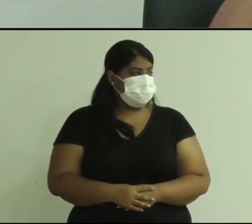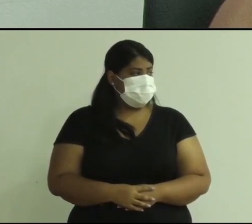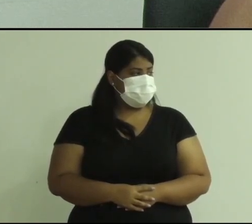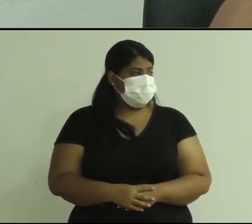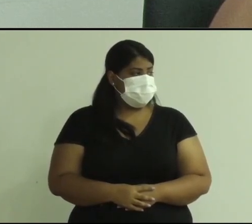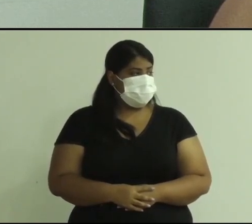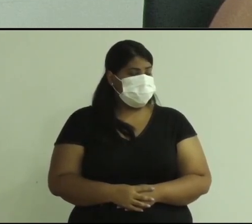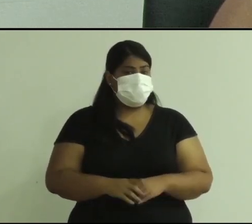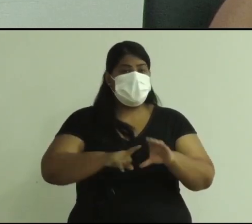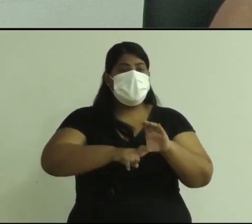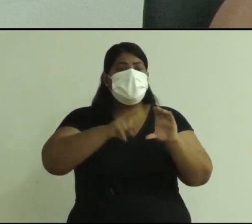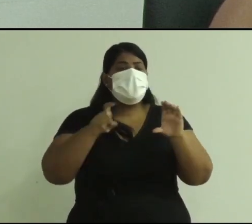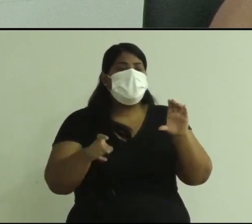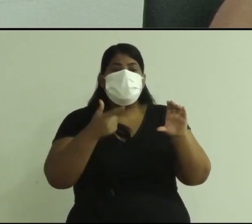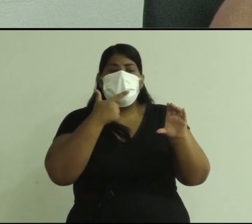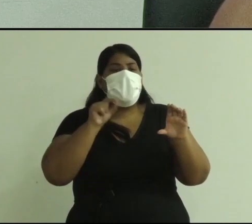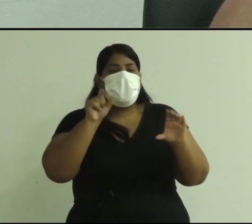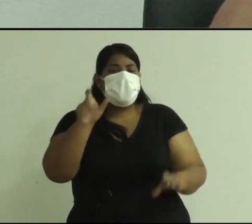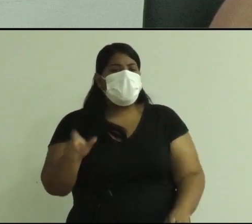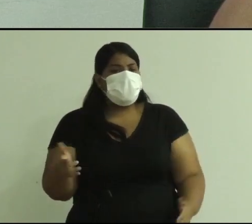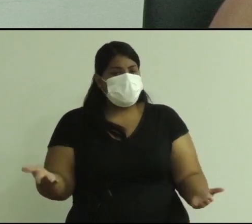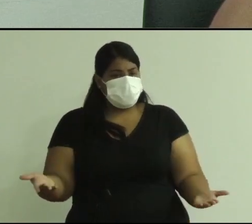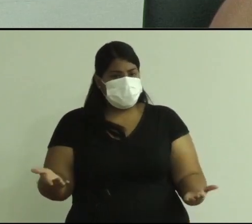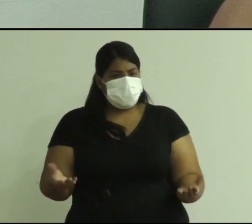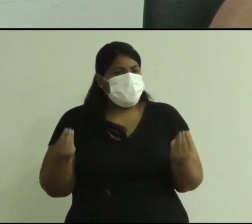Foi independência para quem? E para o quê?